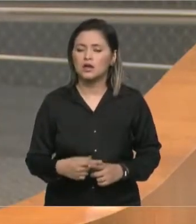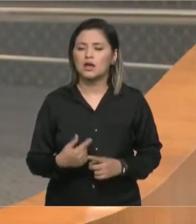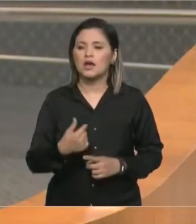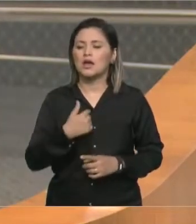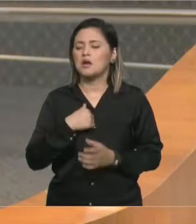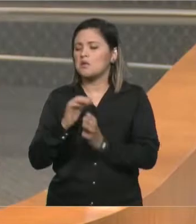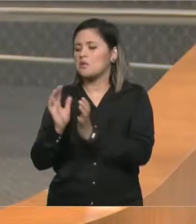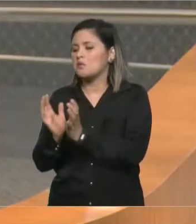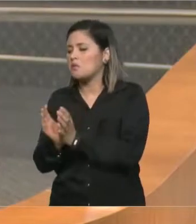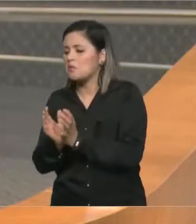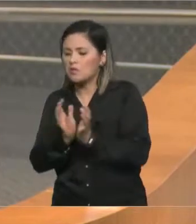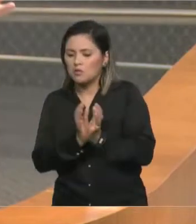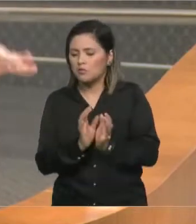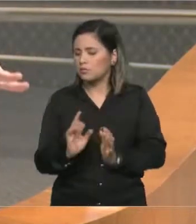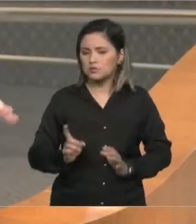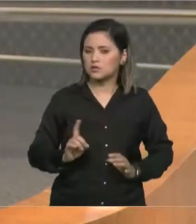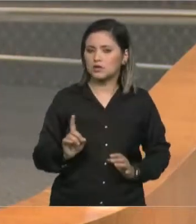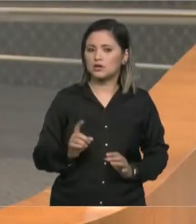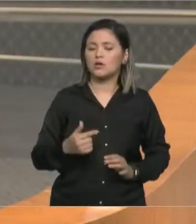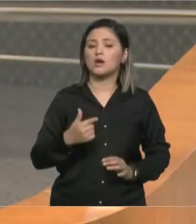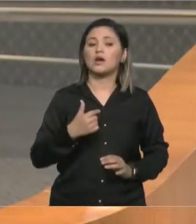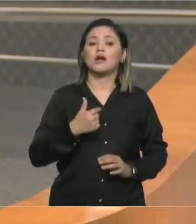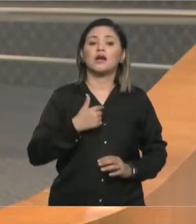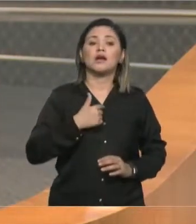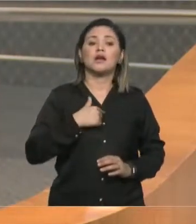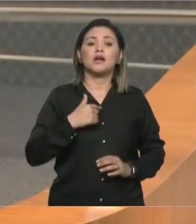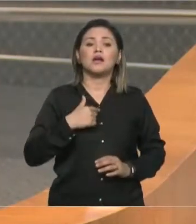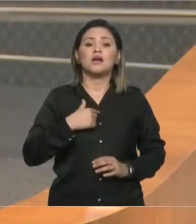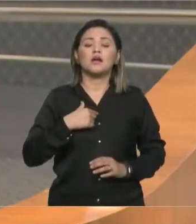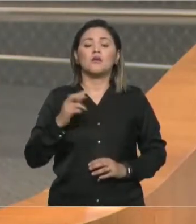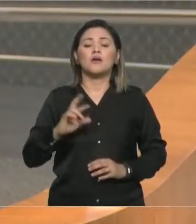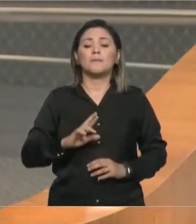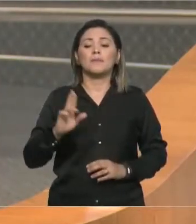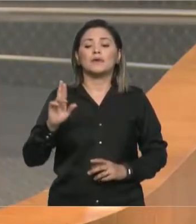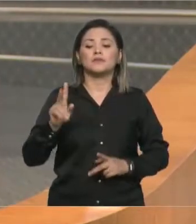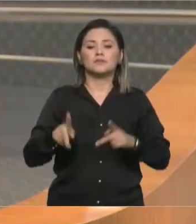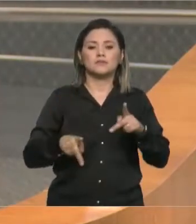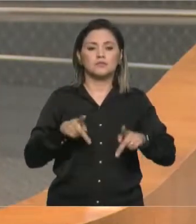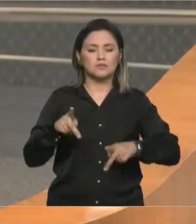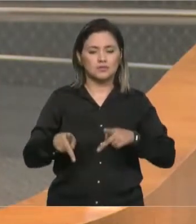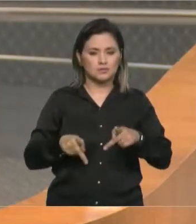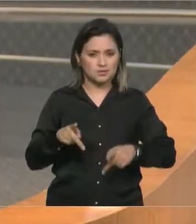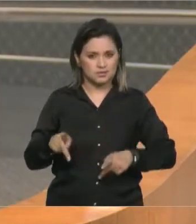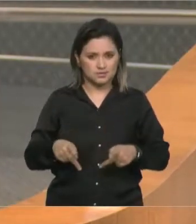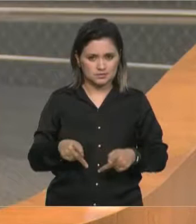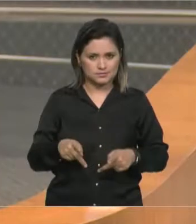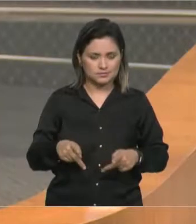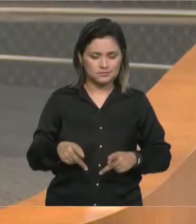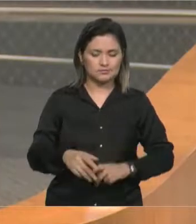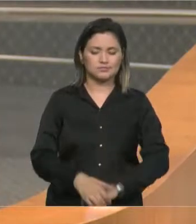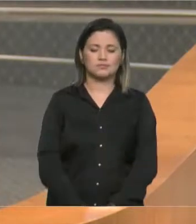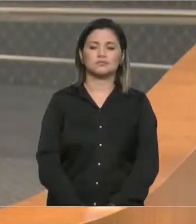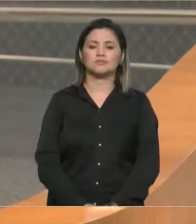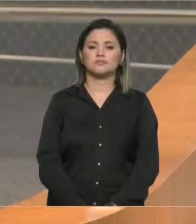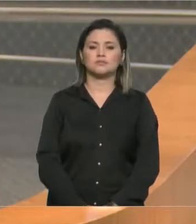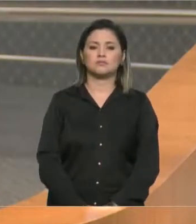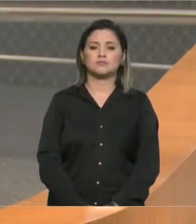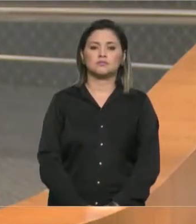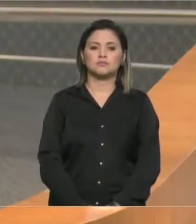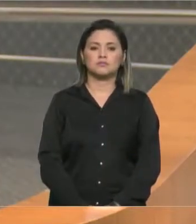grupo A ou B. O meu lado é o lado do povo. Então, atendendo um anseio, não de sindicatos,